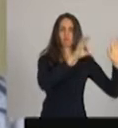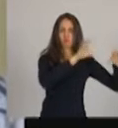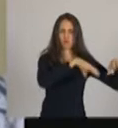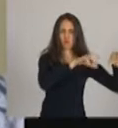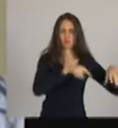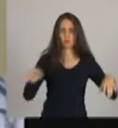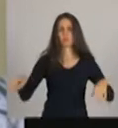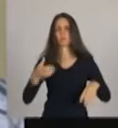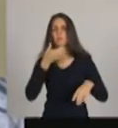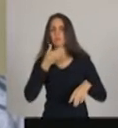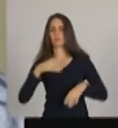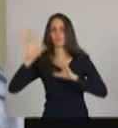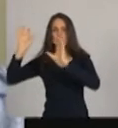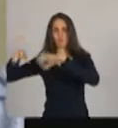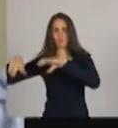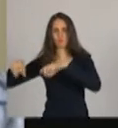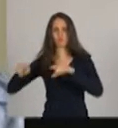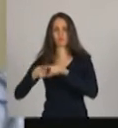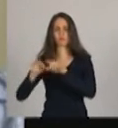município de Vila Velha,